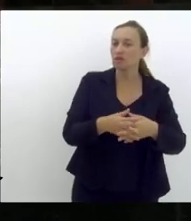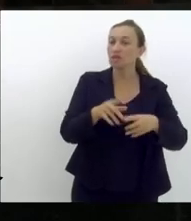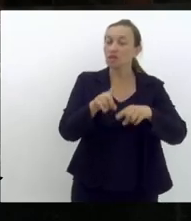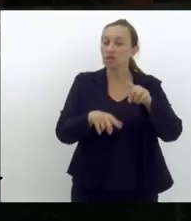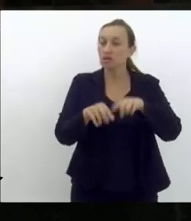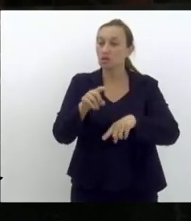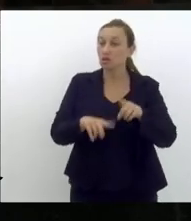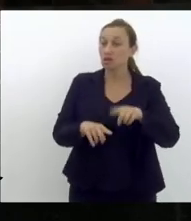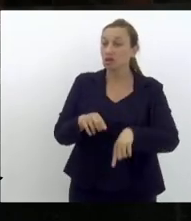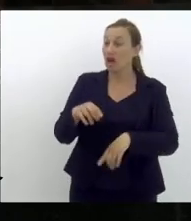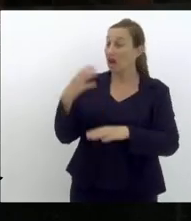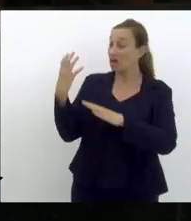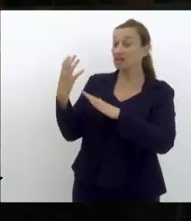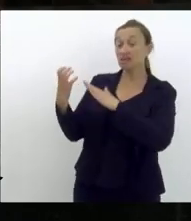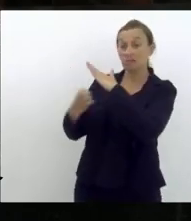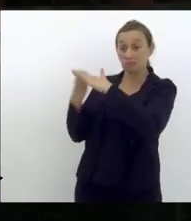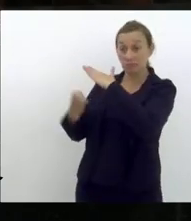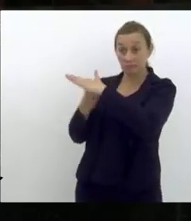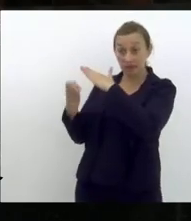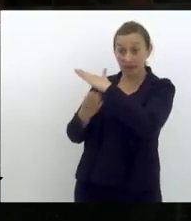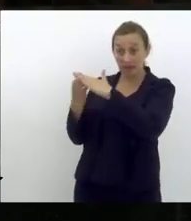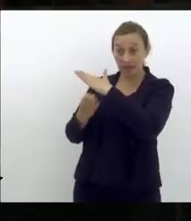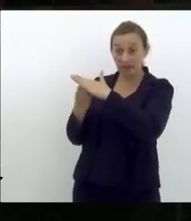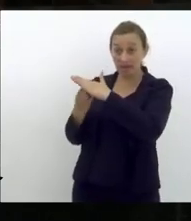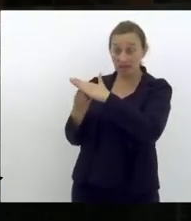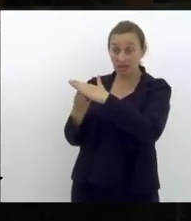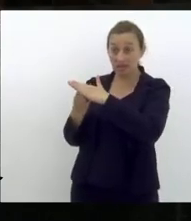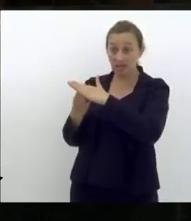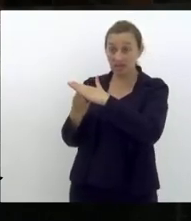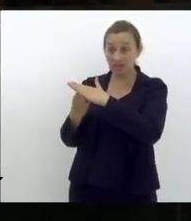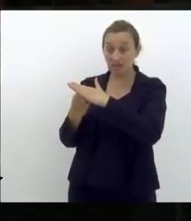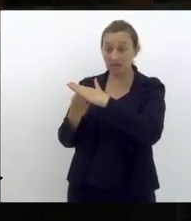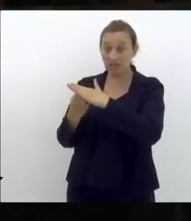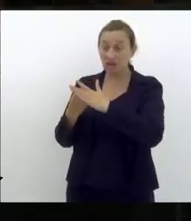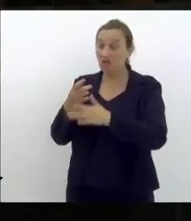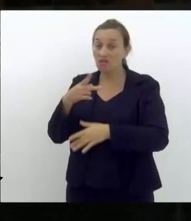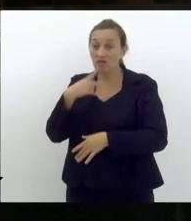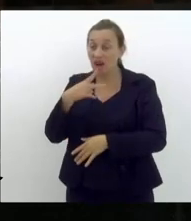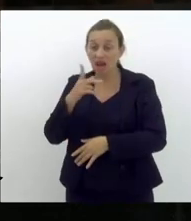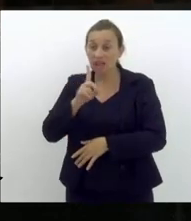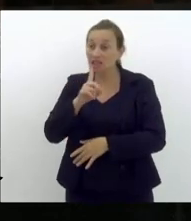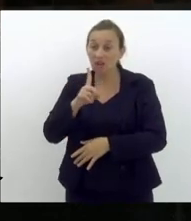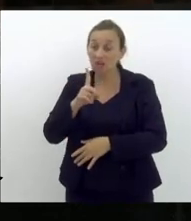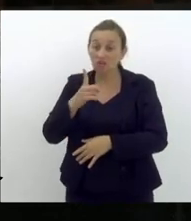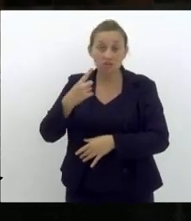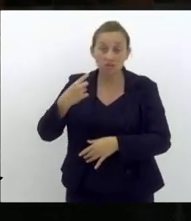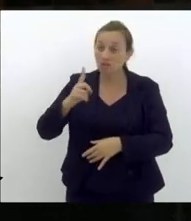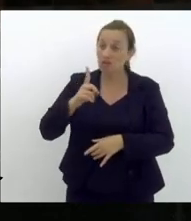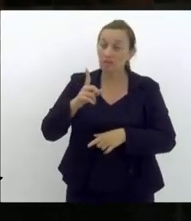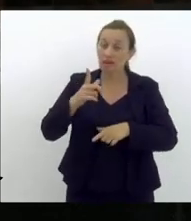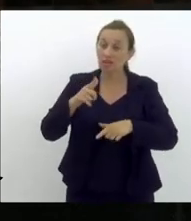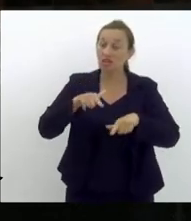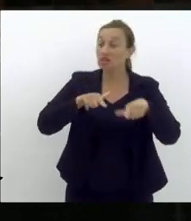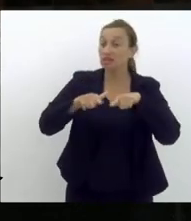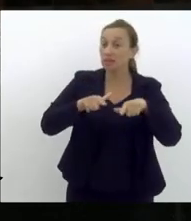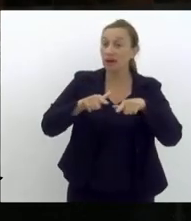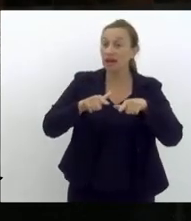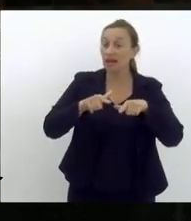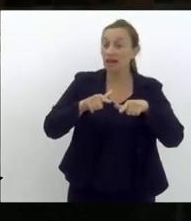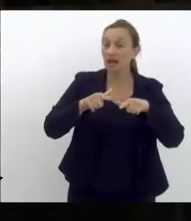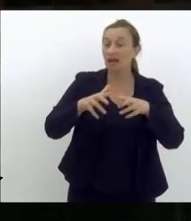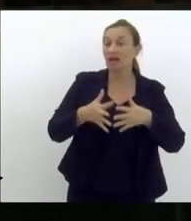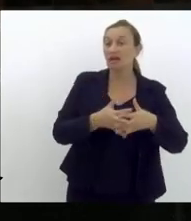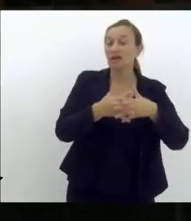transportadoras Presidente Val elas ameaçaram não mais Fazer Entregas o que